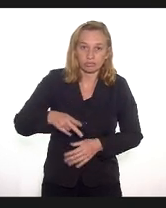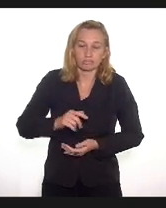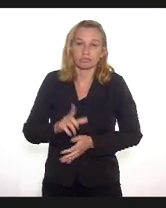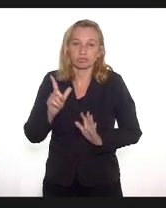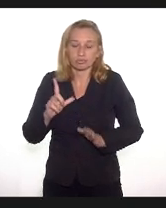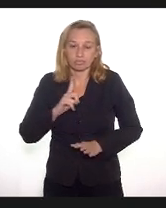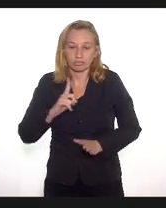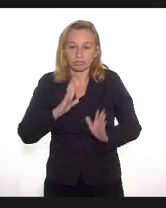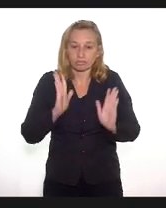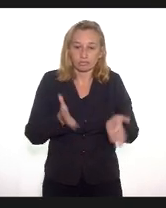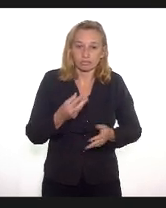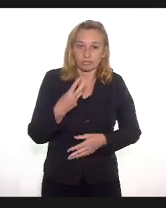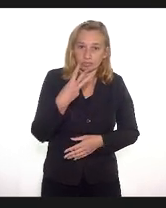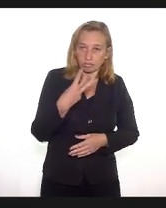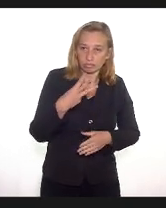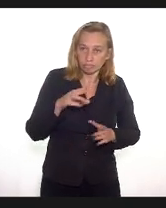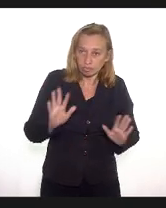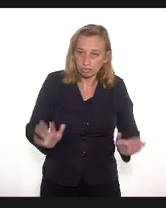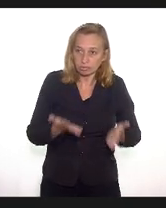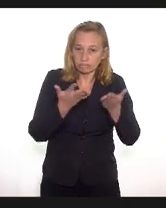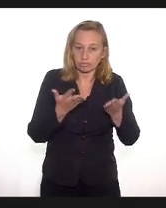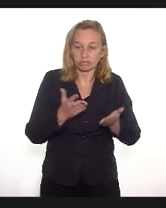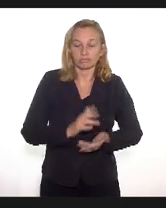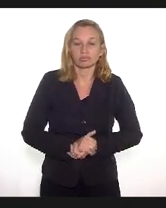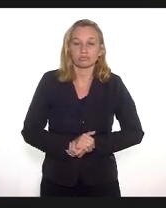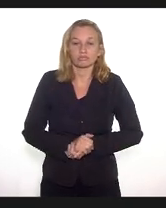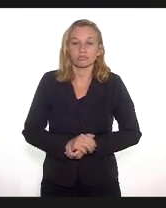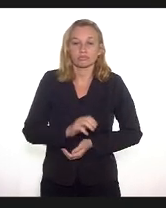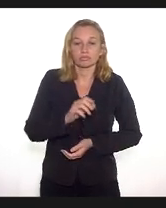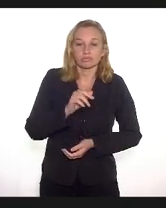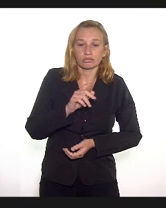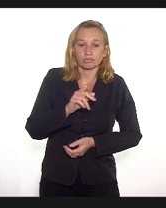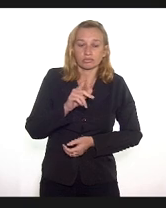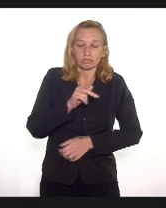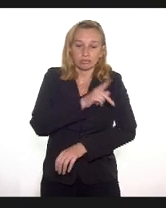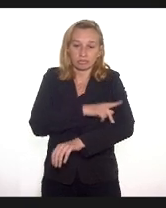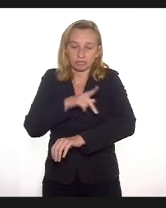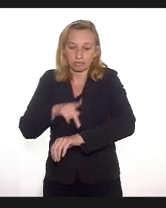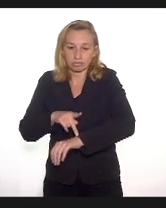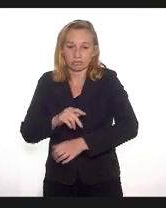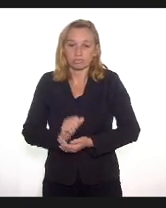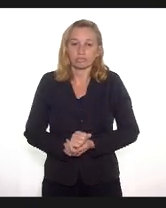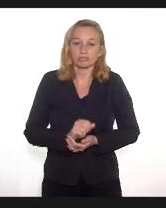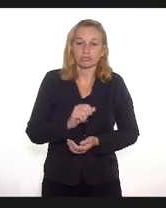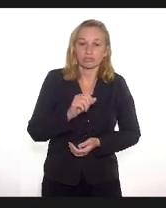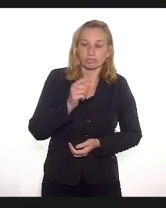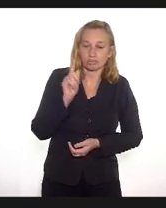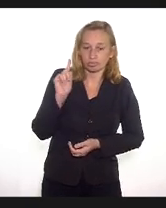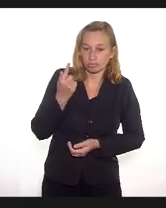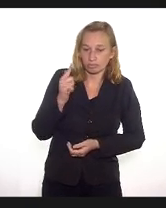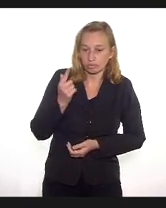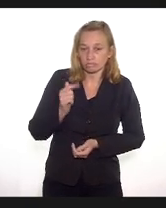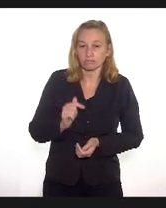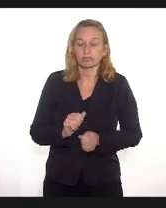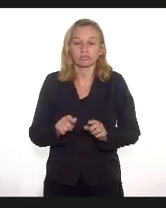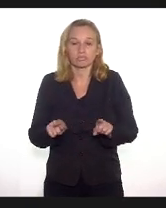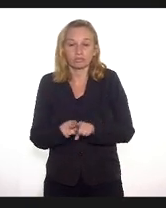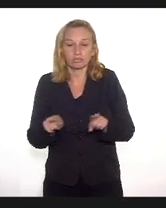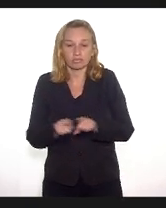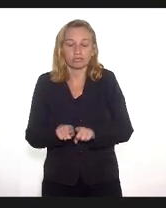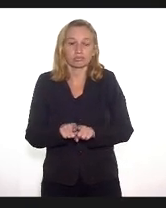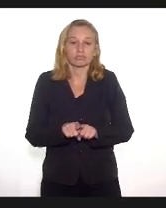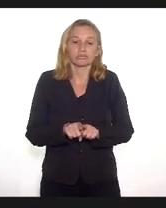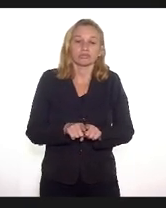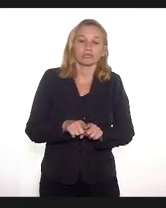hoje três iniciativas, iniciativas na pedagogia, na geografia e também em ciências